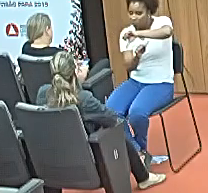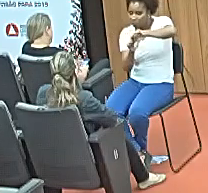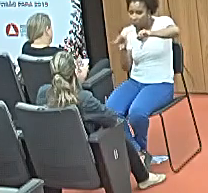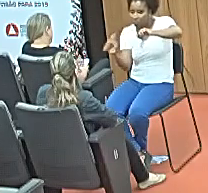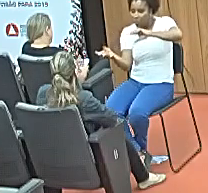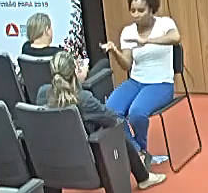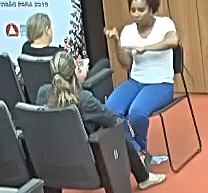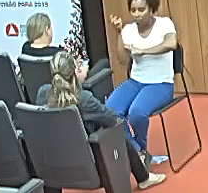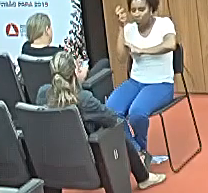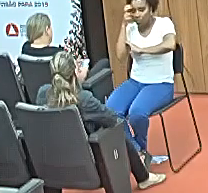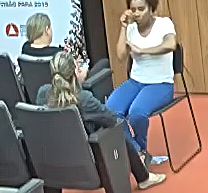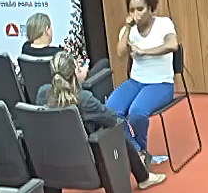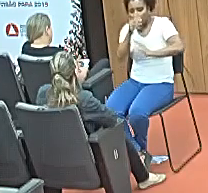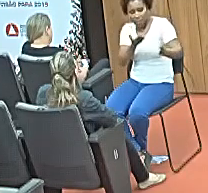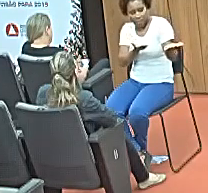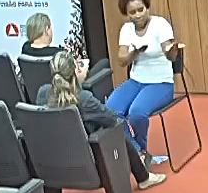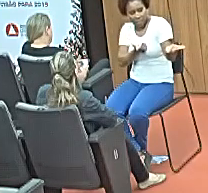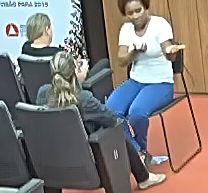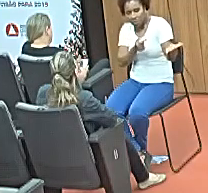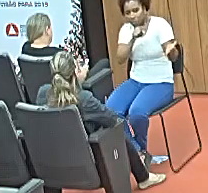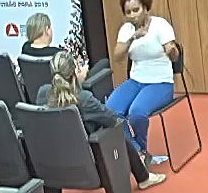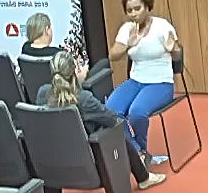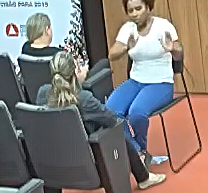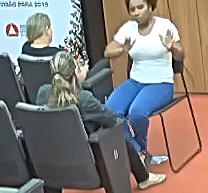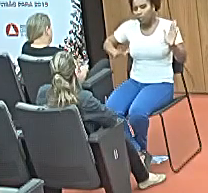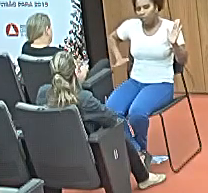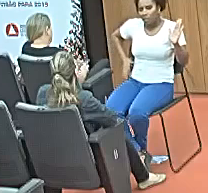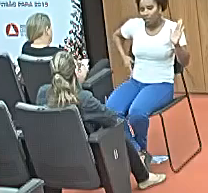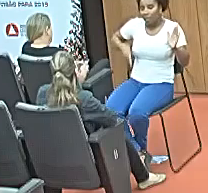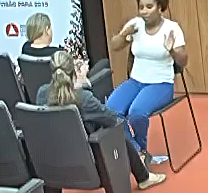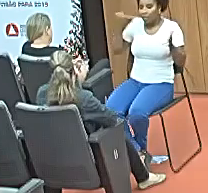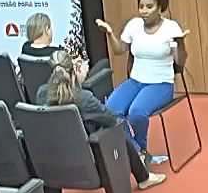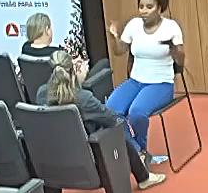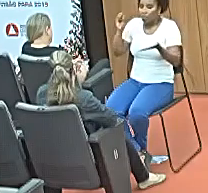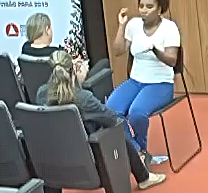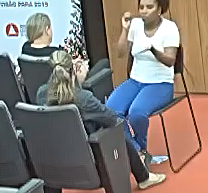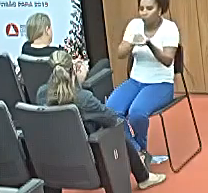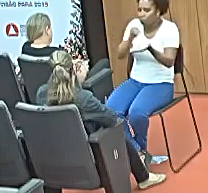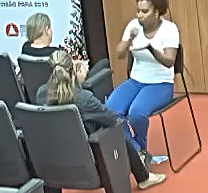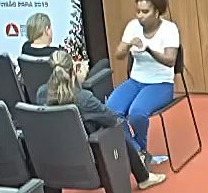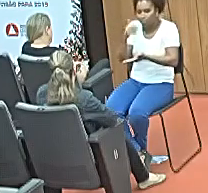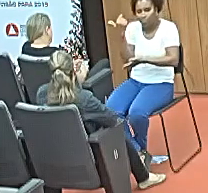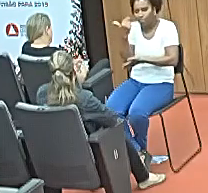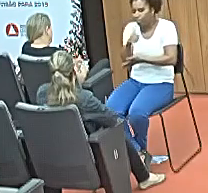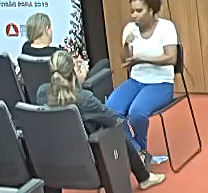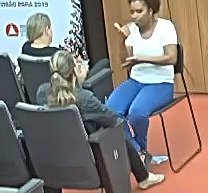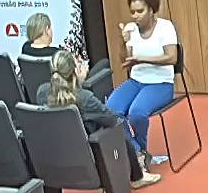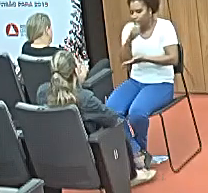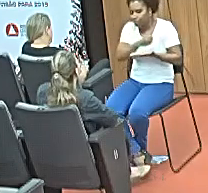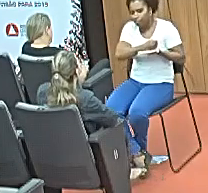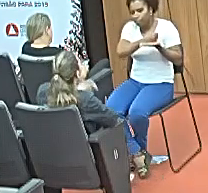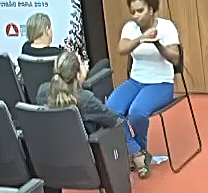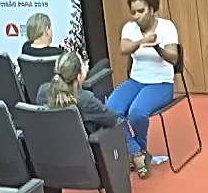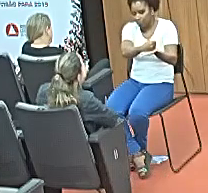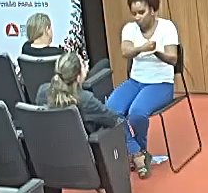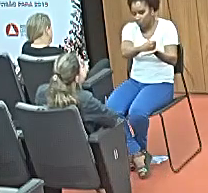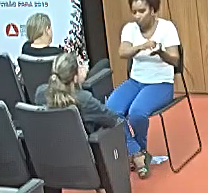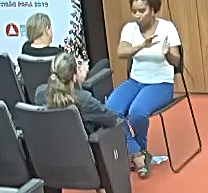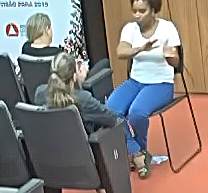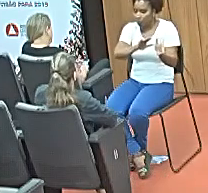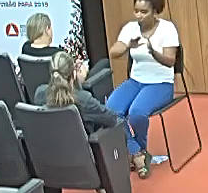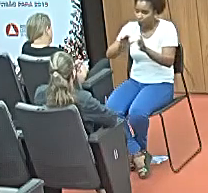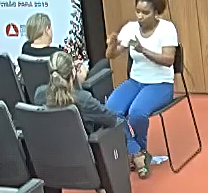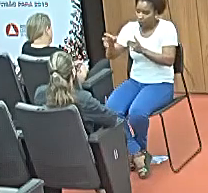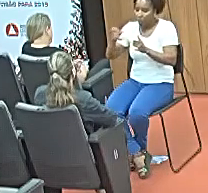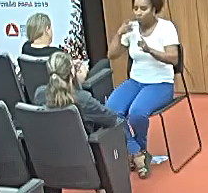no papel que infeliz na prática ainda não temos outras próprias outras propostas